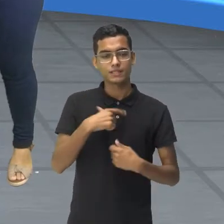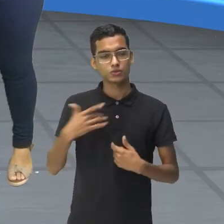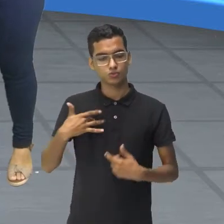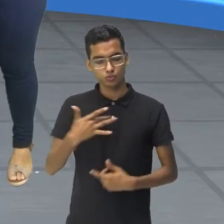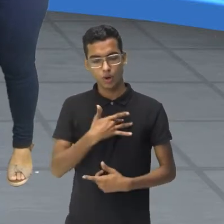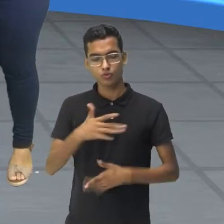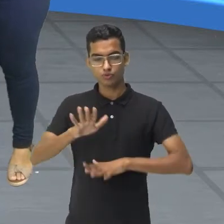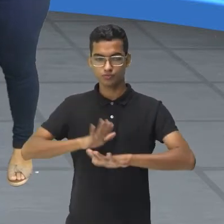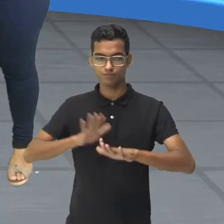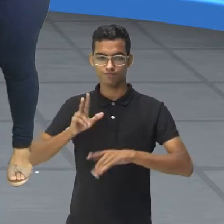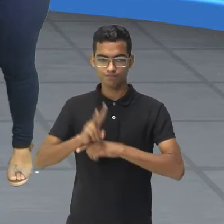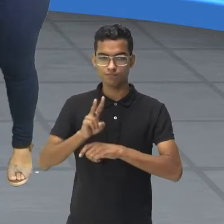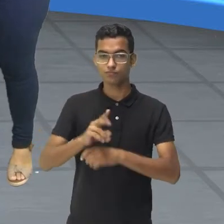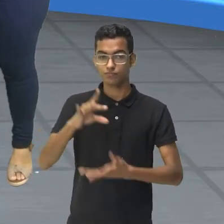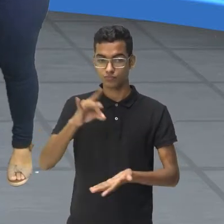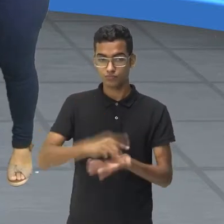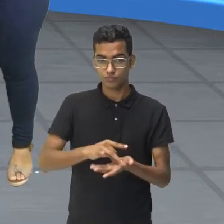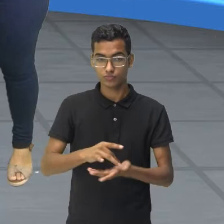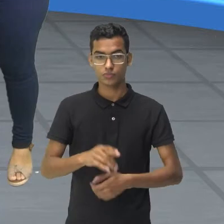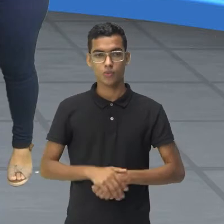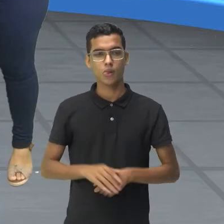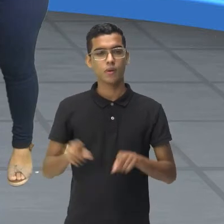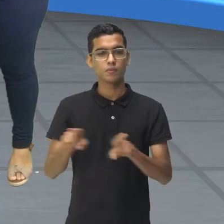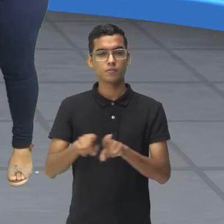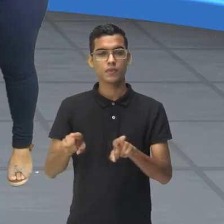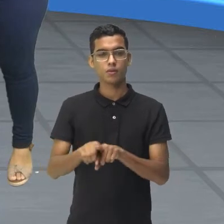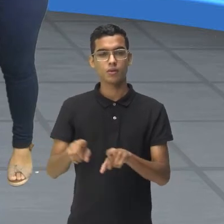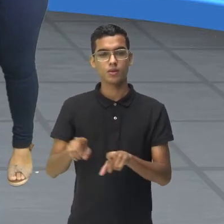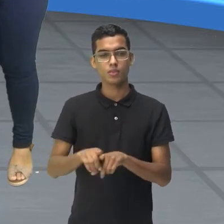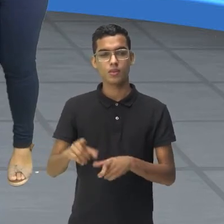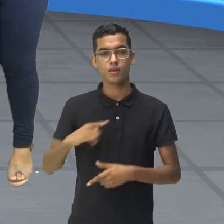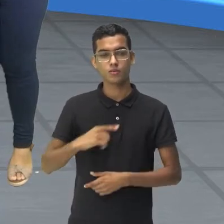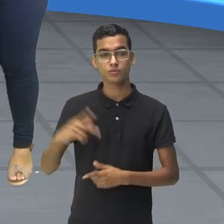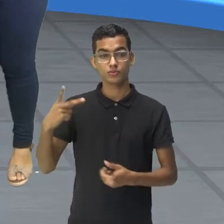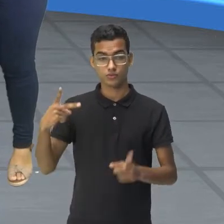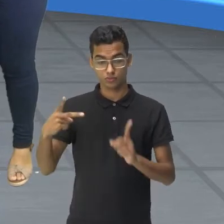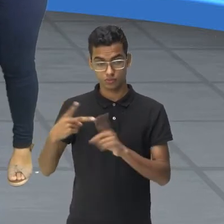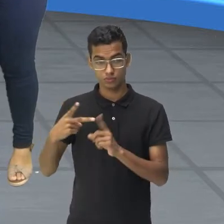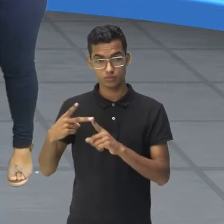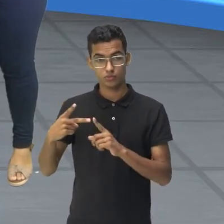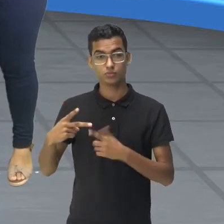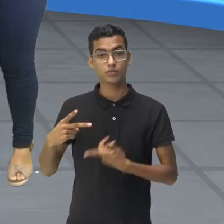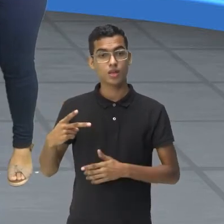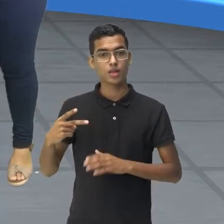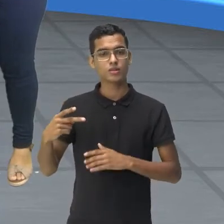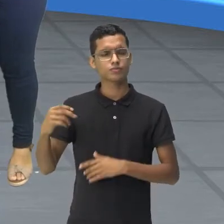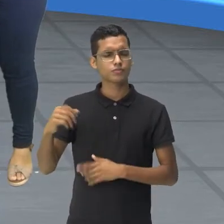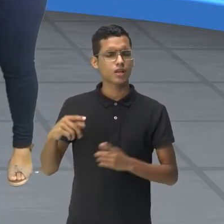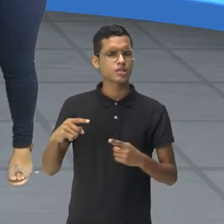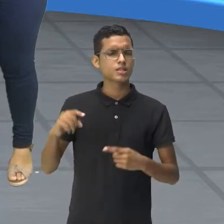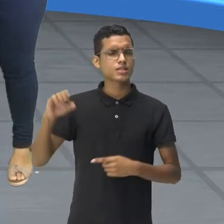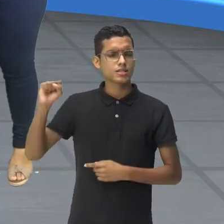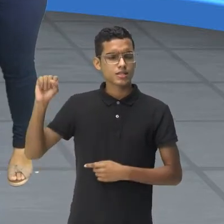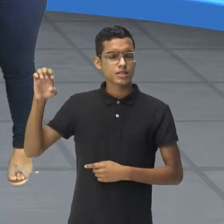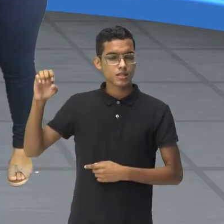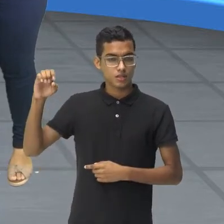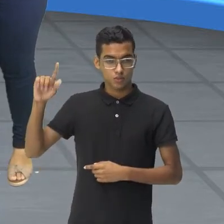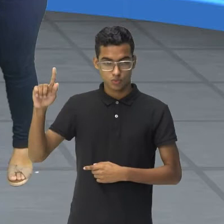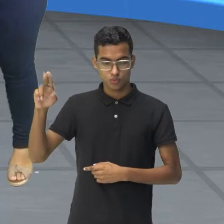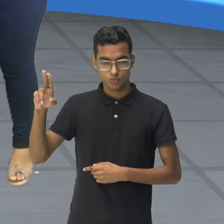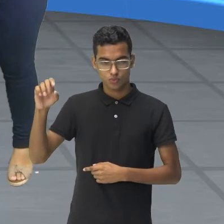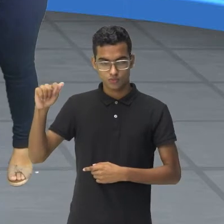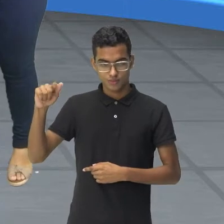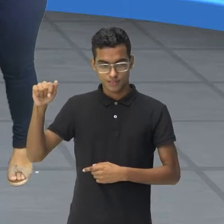também. Nós temos a dislipidemia secundária, que é aquela originada através dos medicamentos, de